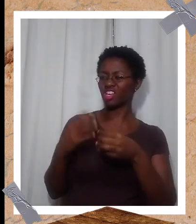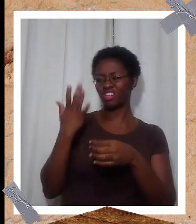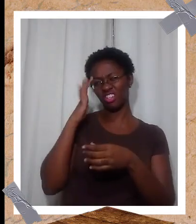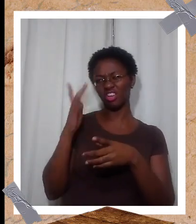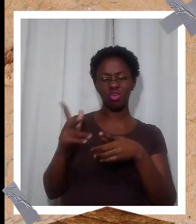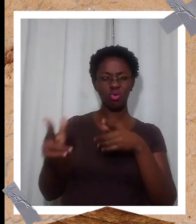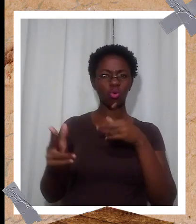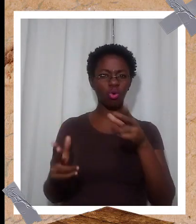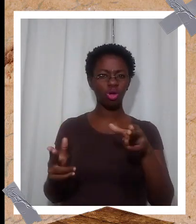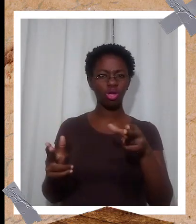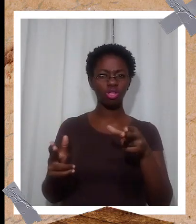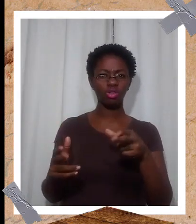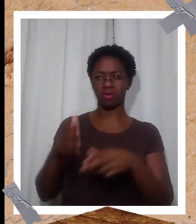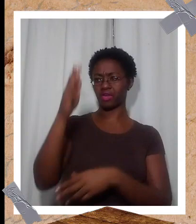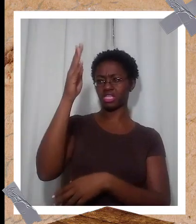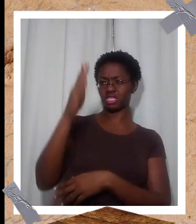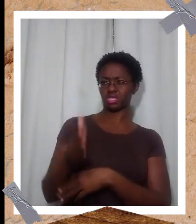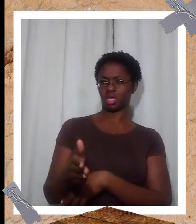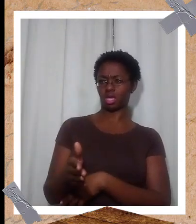banheiro. Vou fazer vertical. Assim.